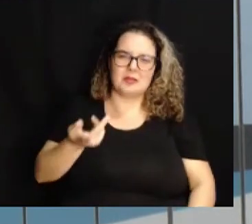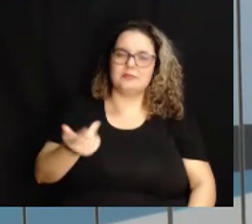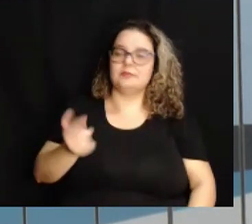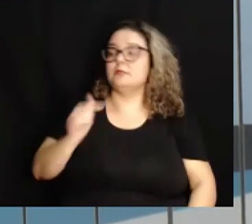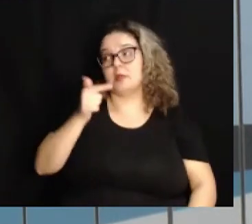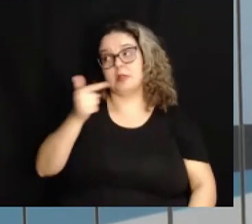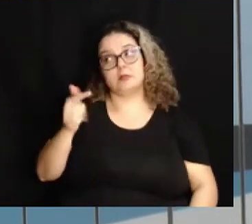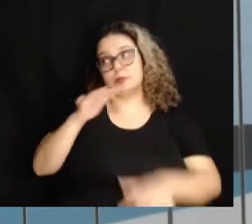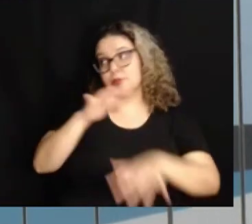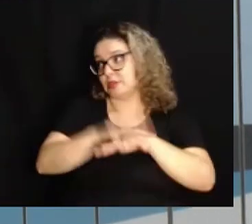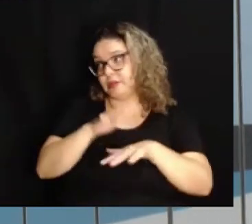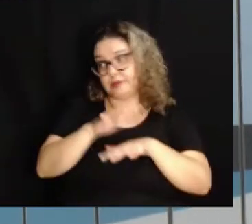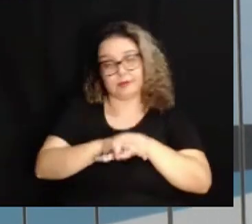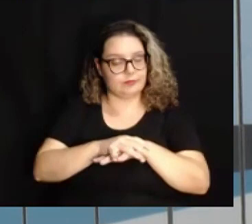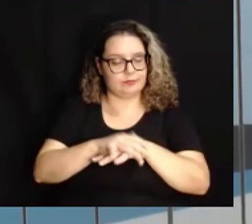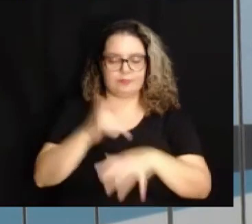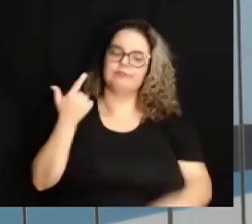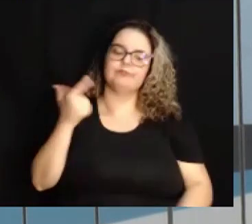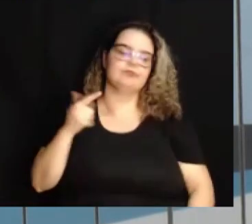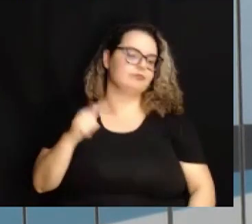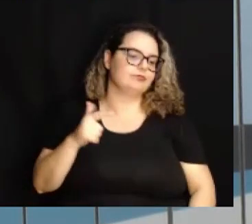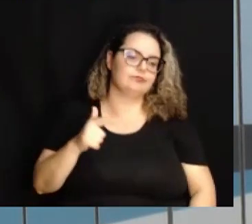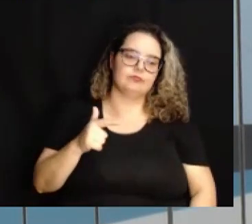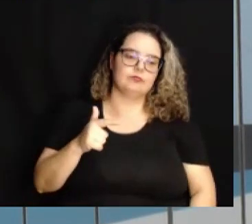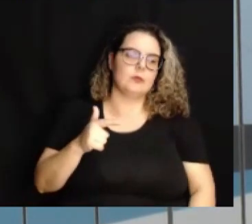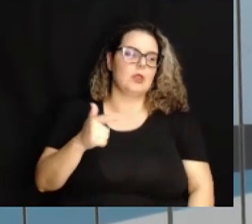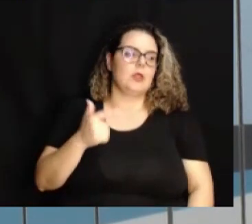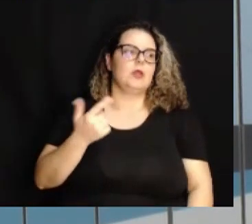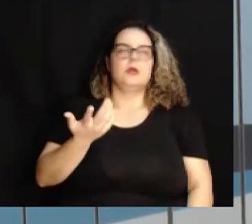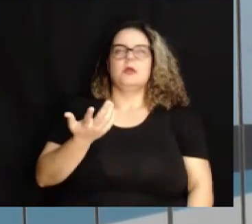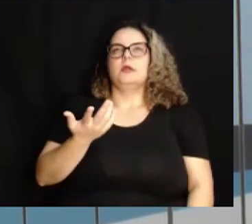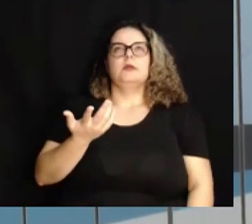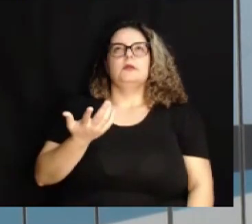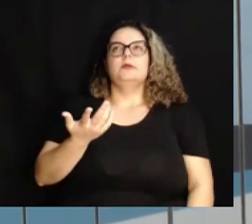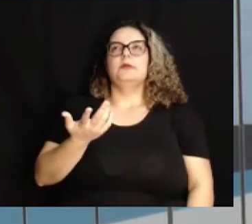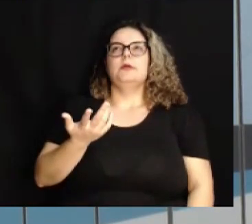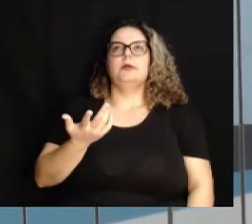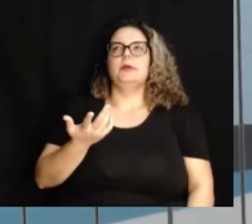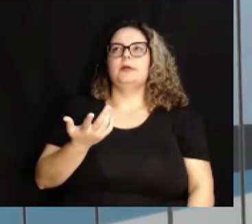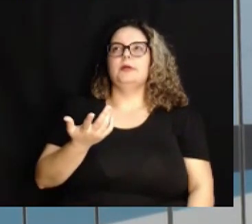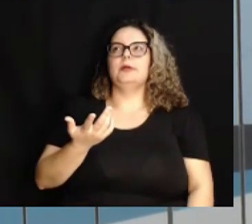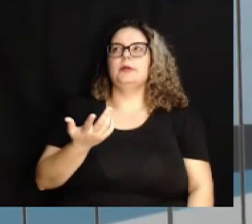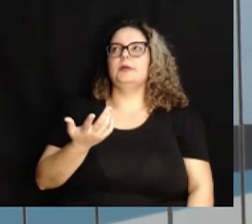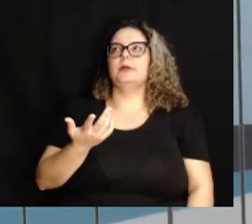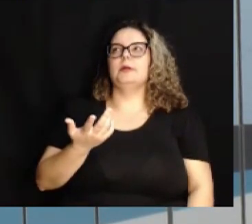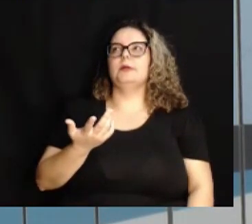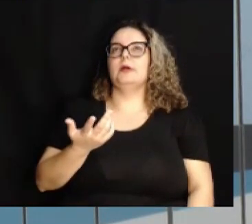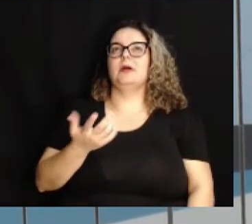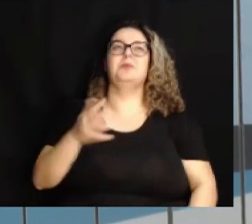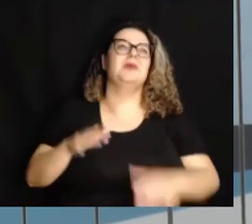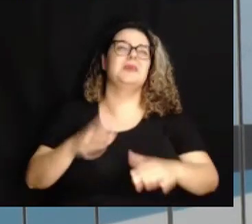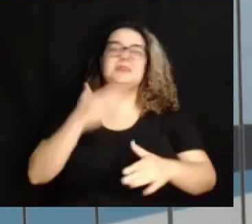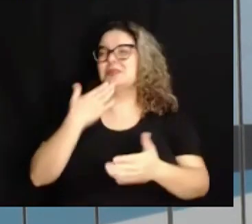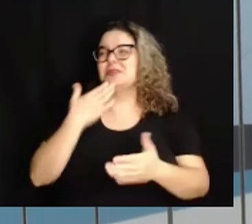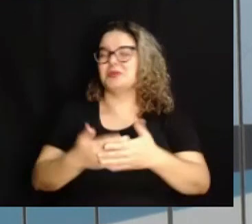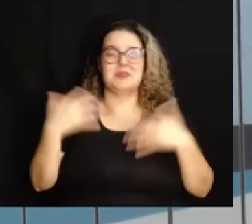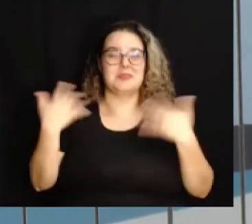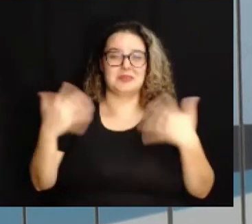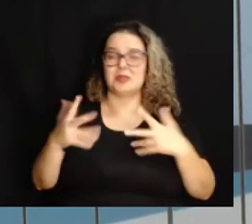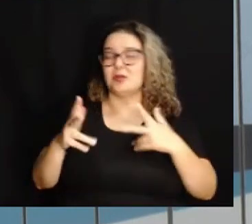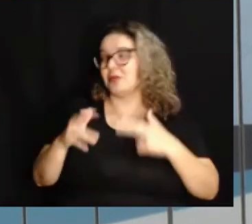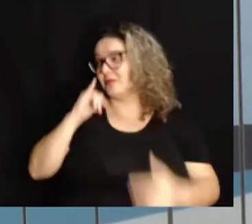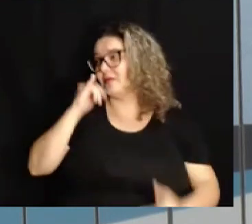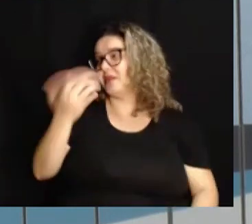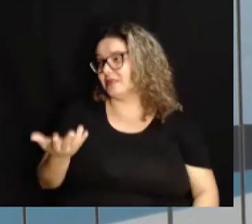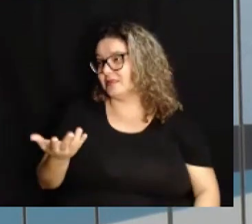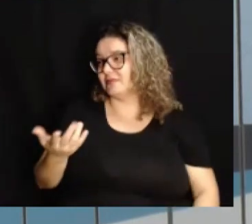né, não tem fórmula num sentido de que, assim, porque pode assustar às vezes a pessoa que justamente, como você falou, né, tá naquele fundo do poço e fala